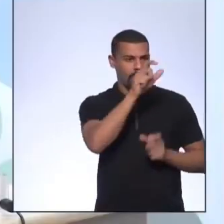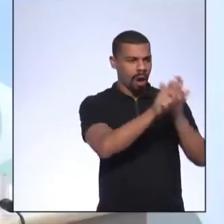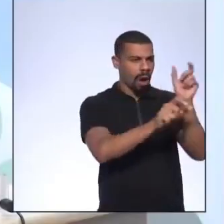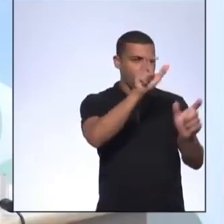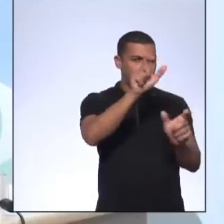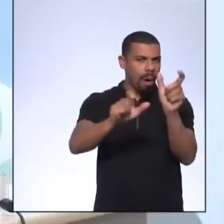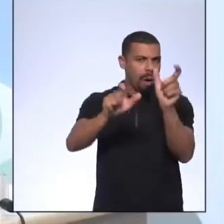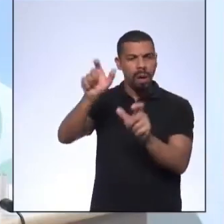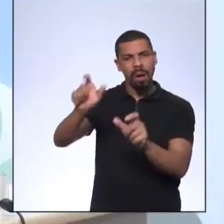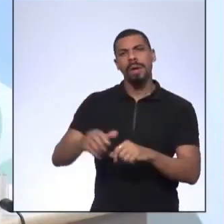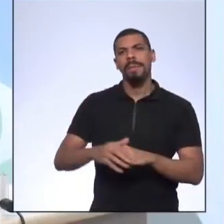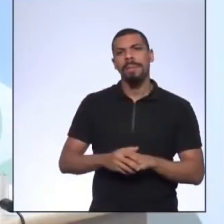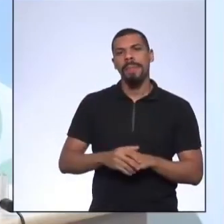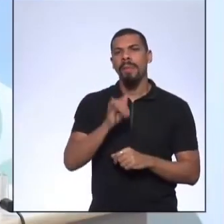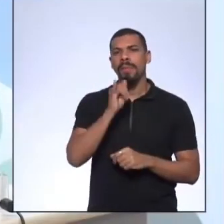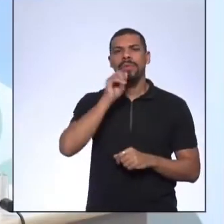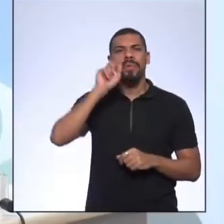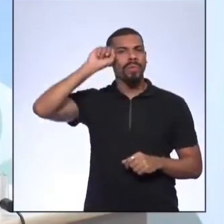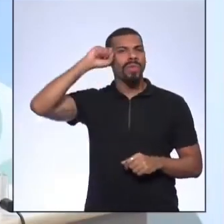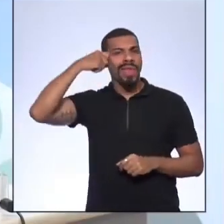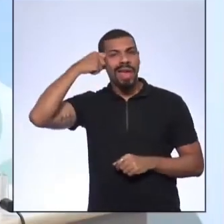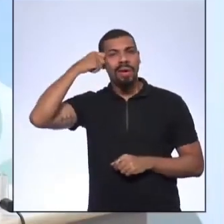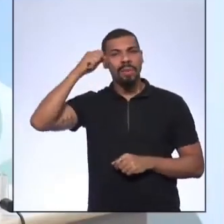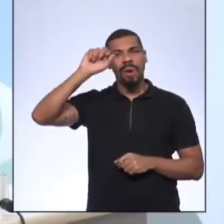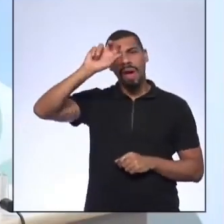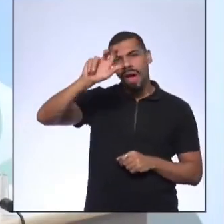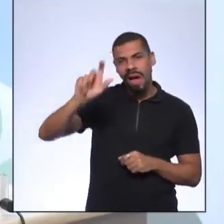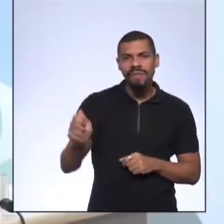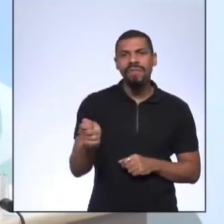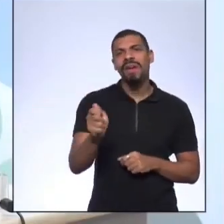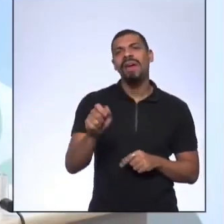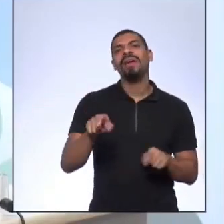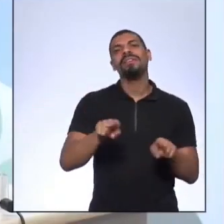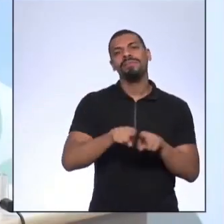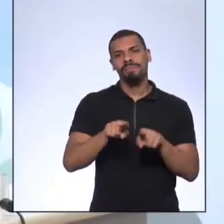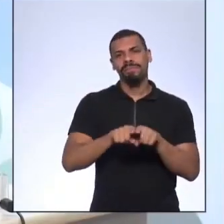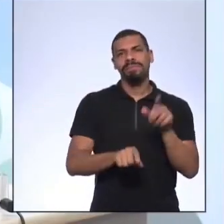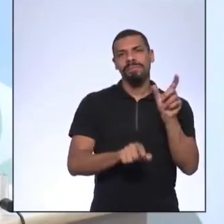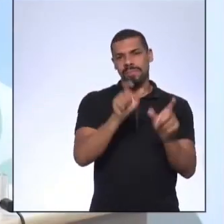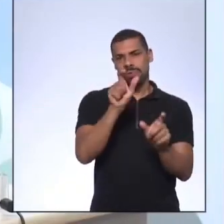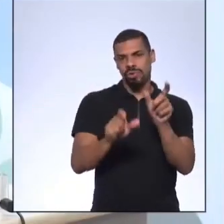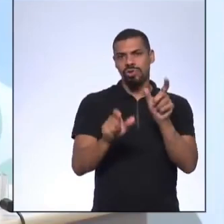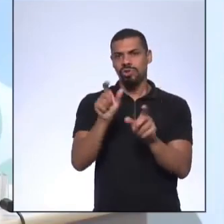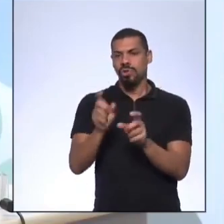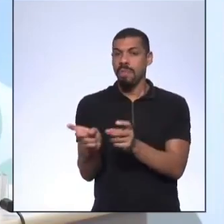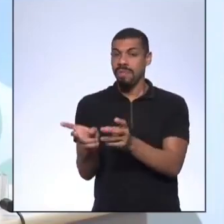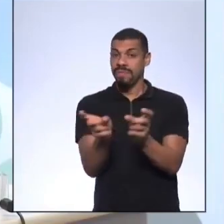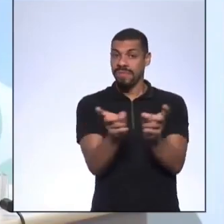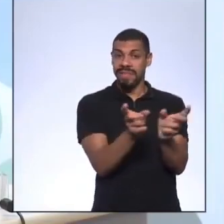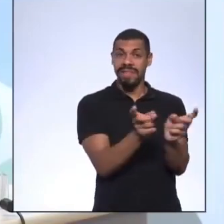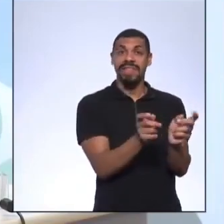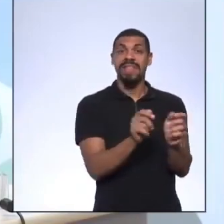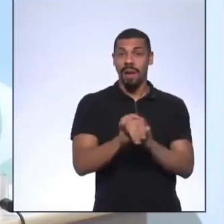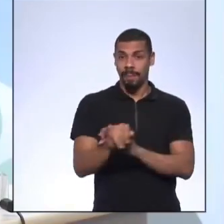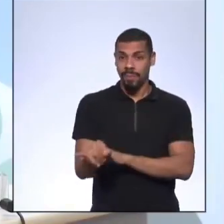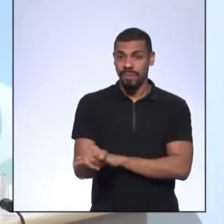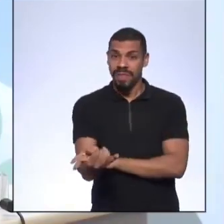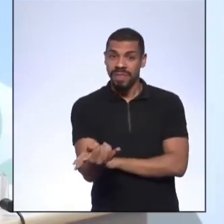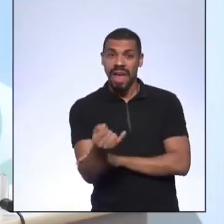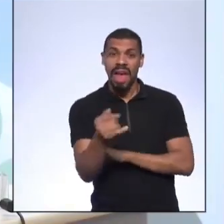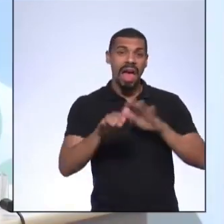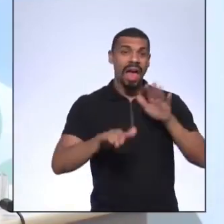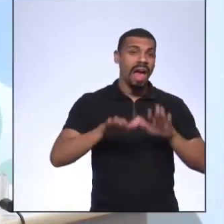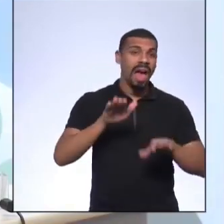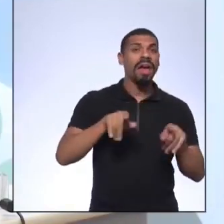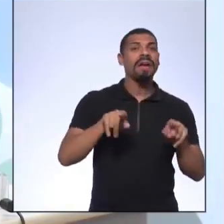o negro africano era uma mercadoria a ser comercializada. Né? Então, eles se aproveitavam, às vezes, dos